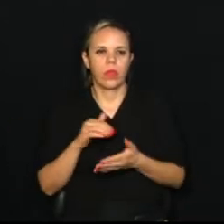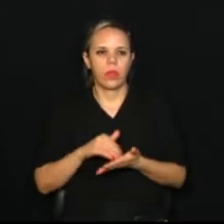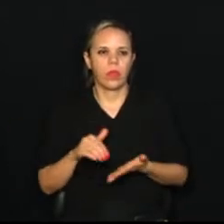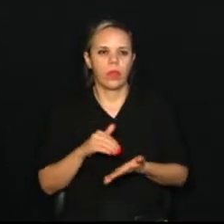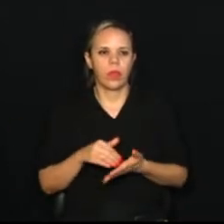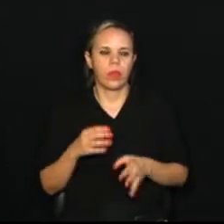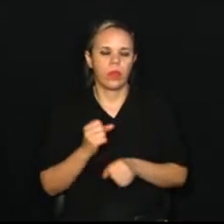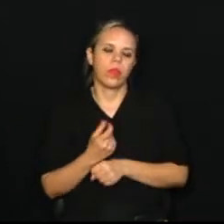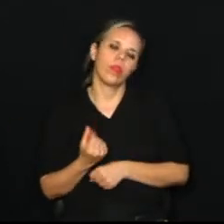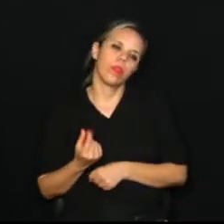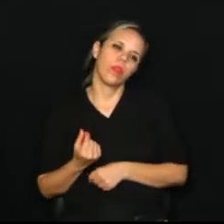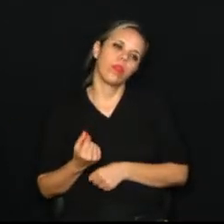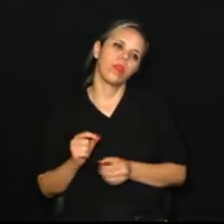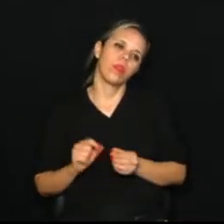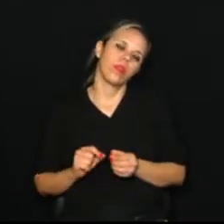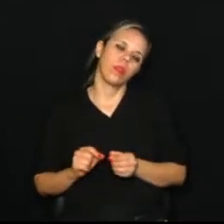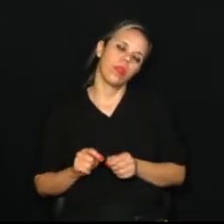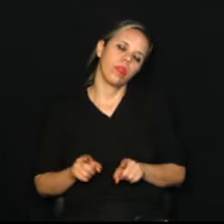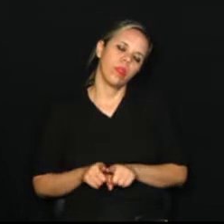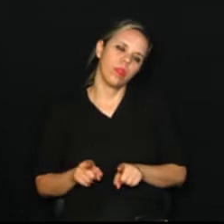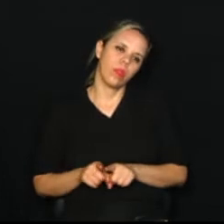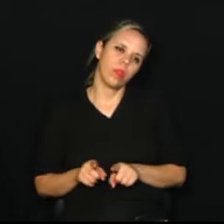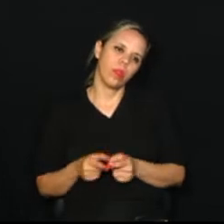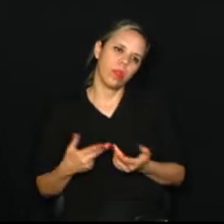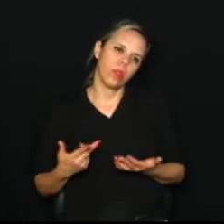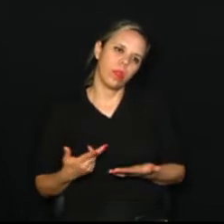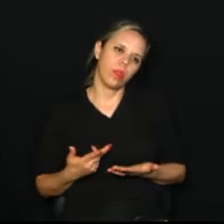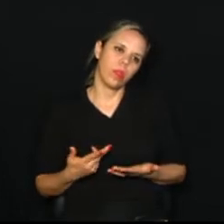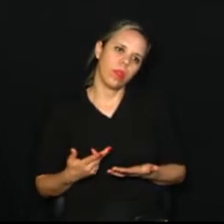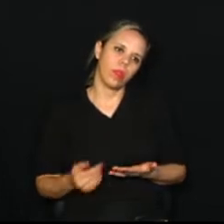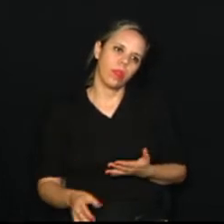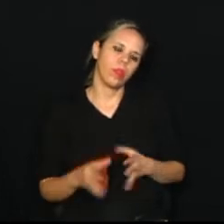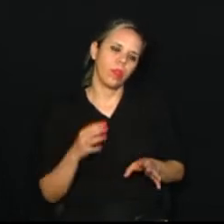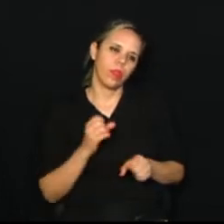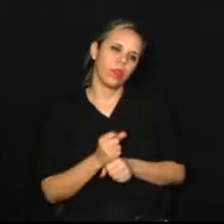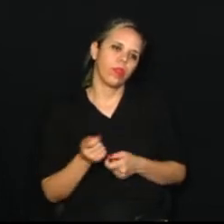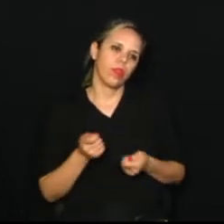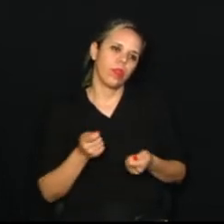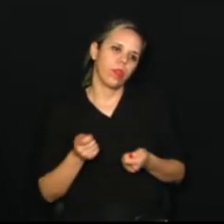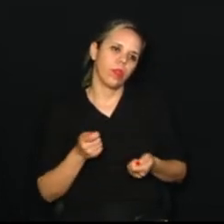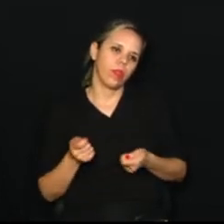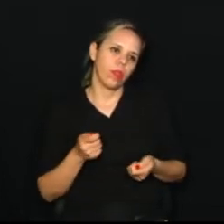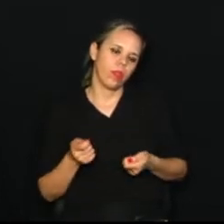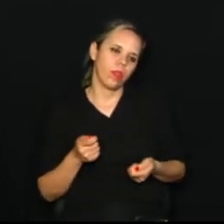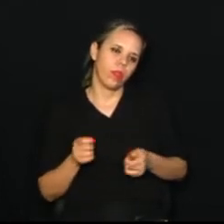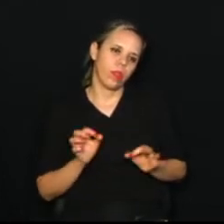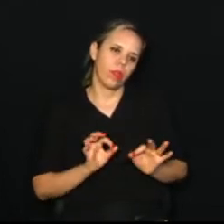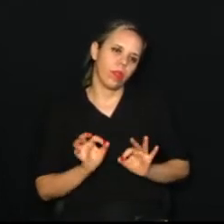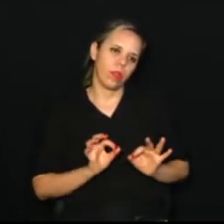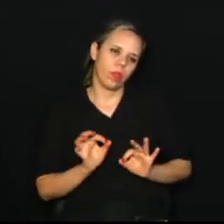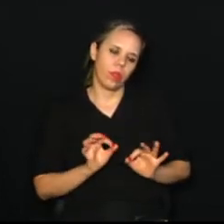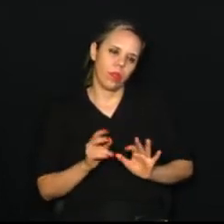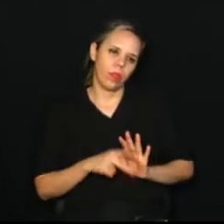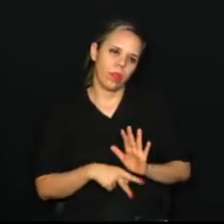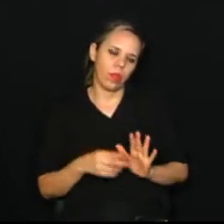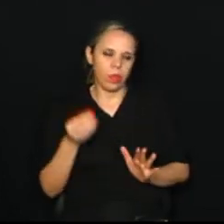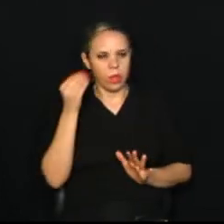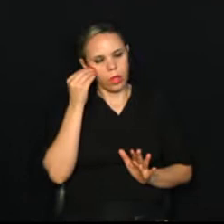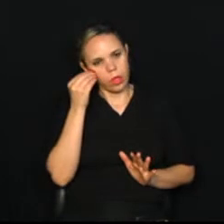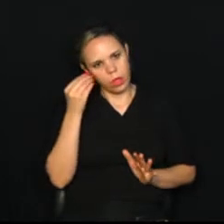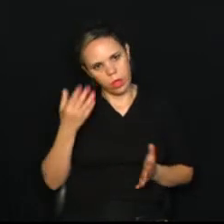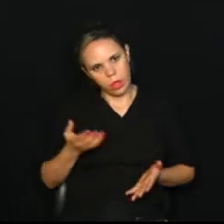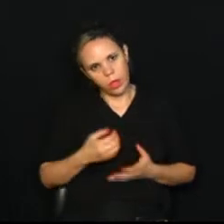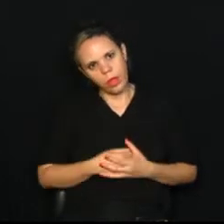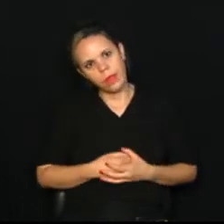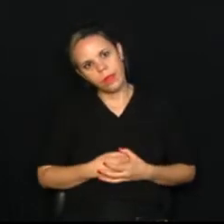de Finanças para fazer também. Mas é uma coisa muito calculada, muito bem planejada, testada,